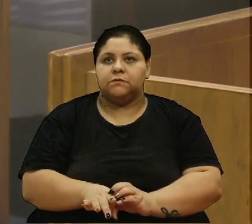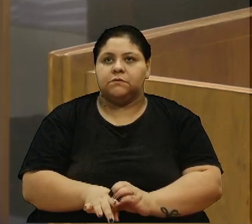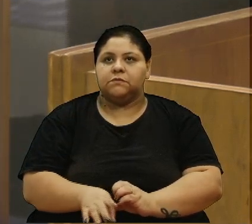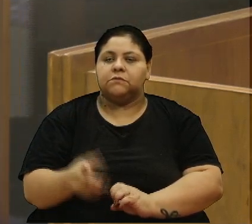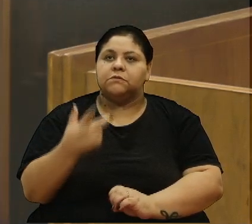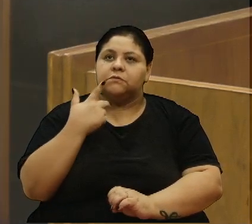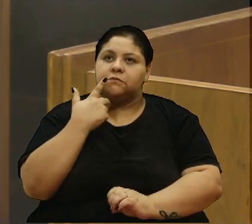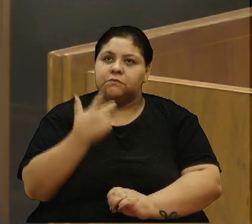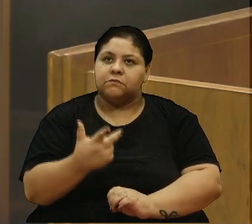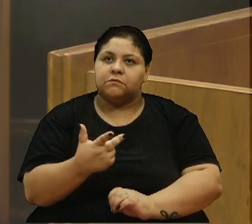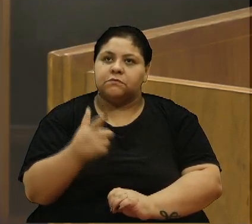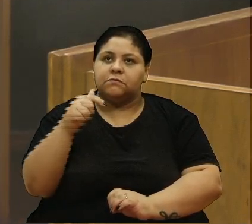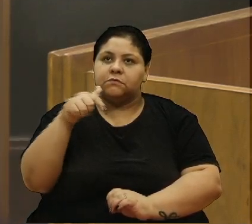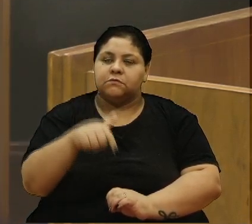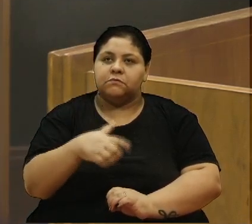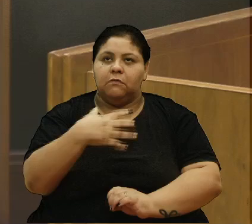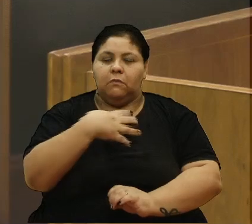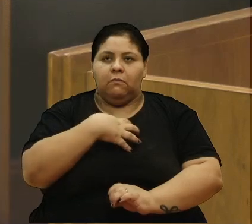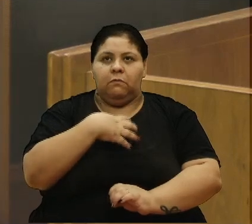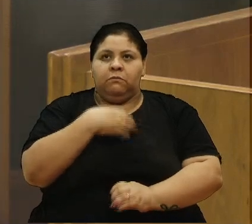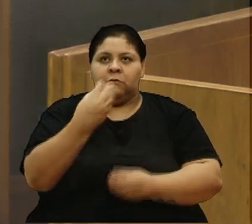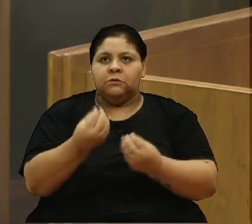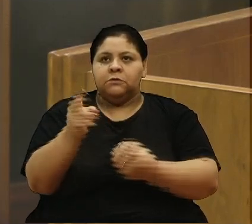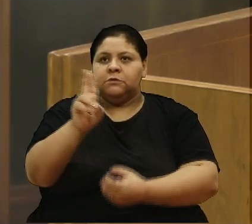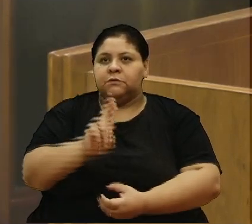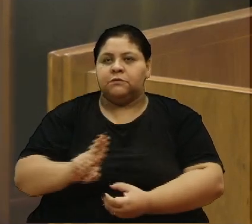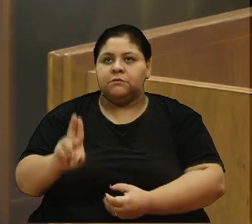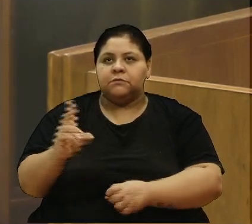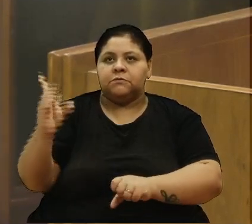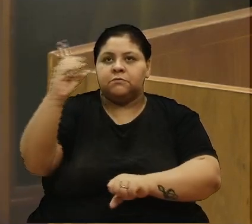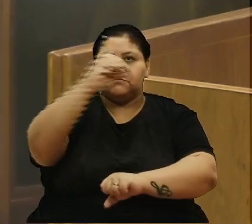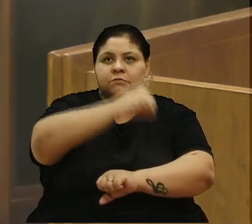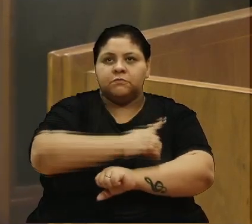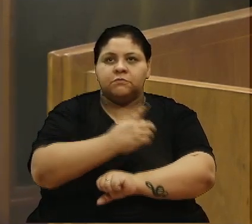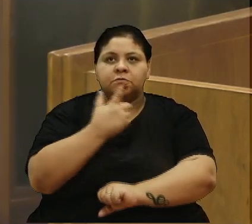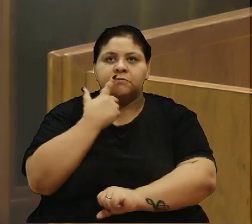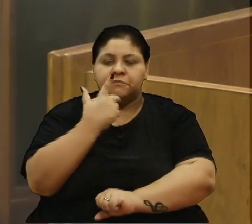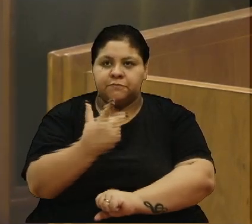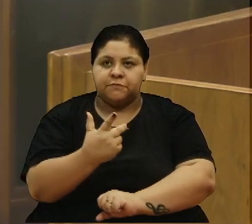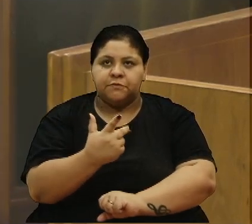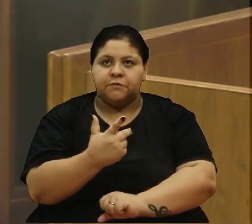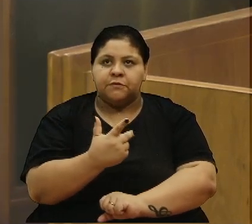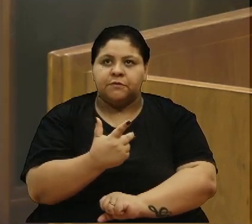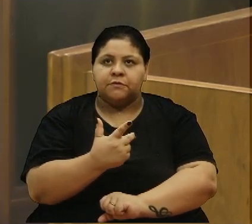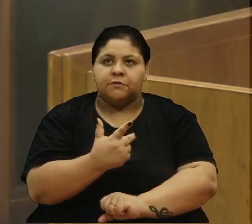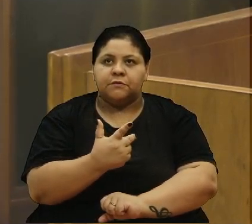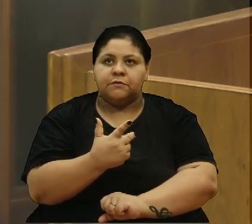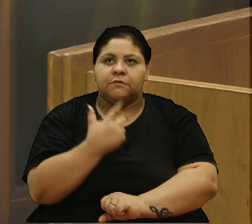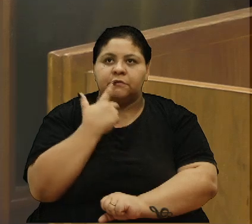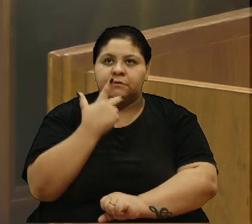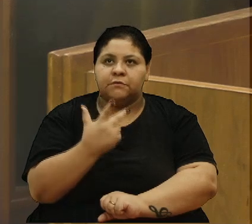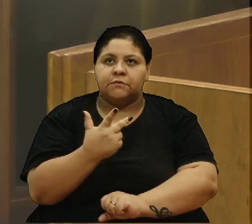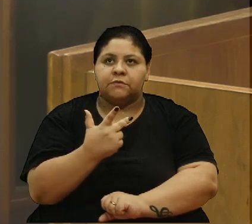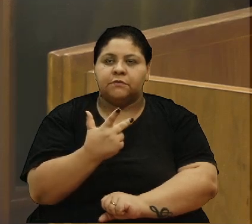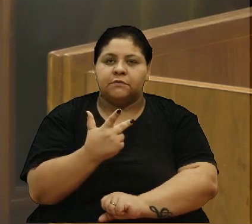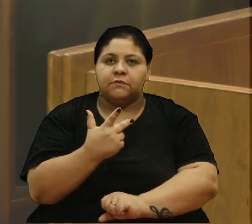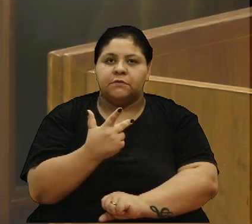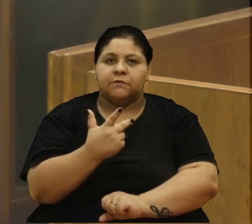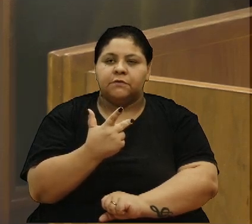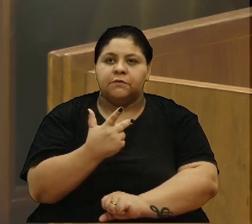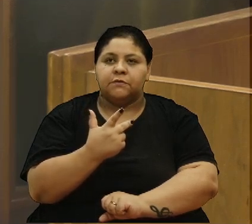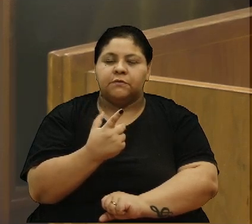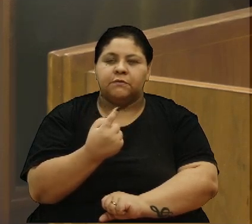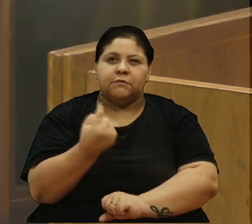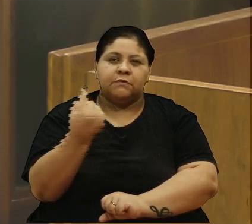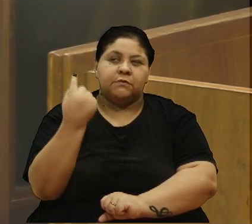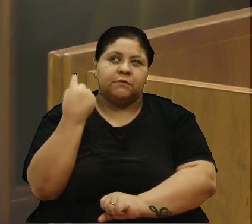tratei, inclusive, dessa forma, como eu vou usar aqui, o dia em que eu falei sobre isso. Eu disse que aquele talvez